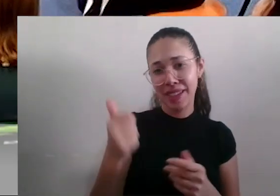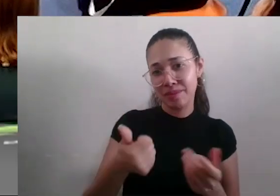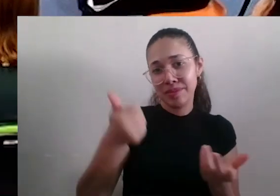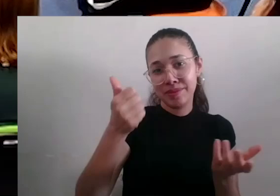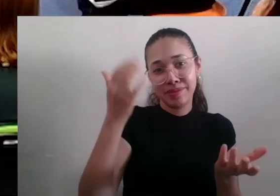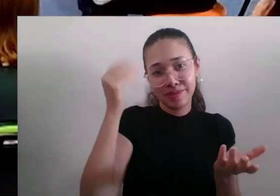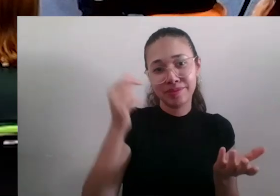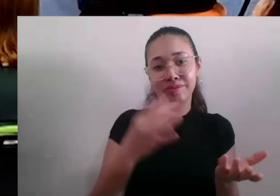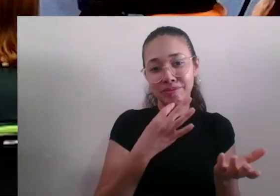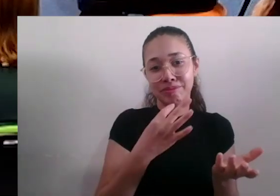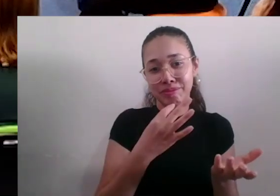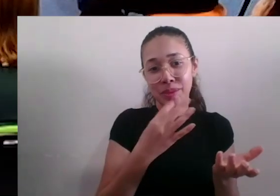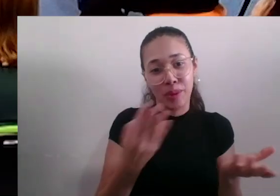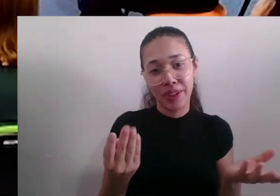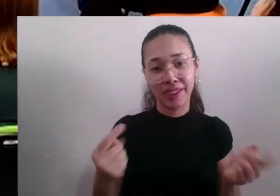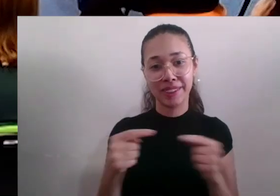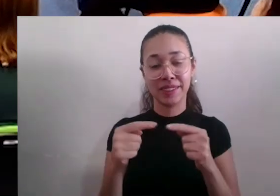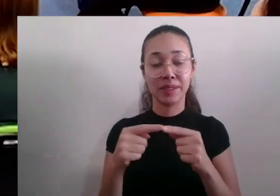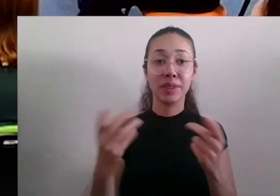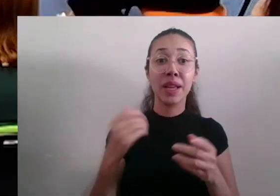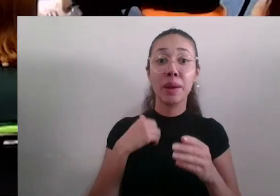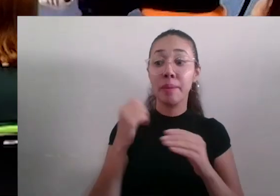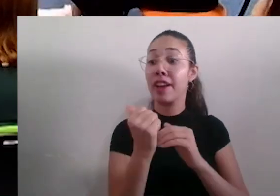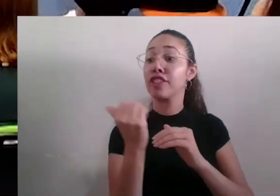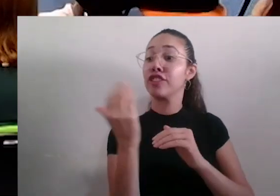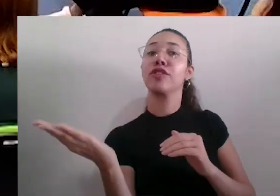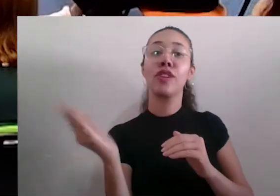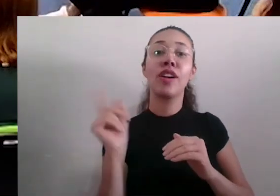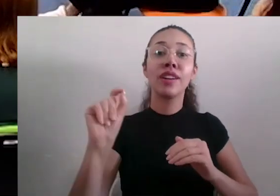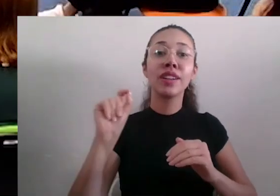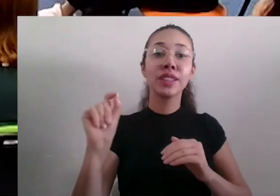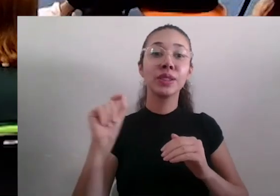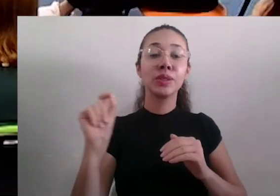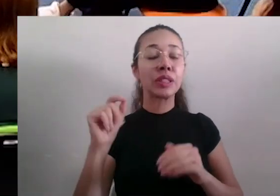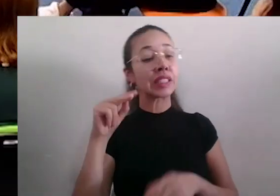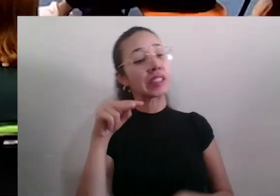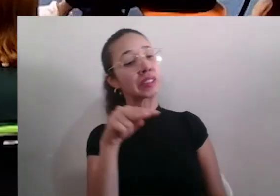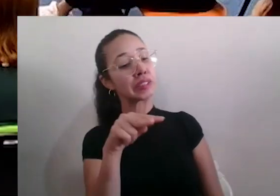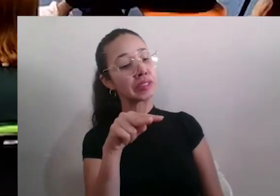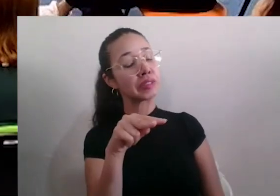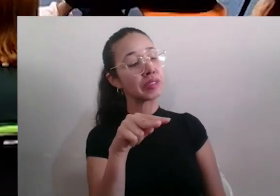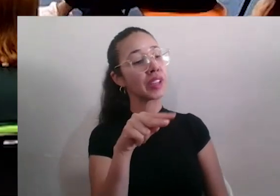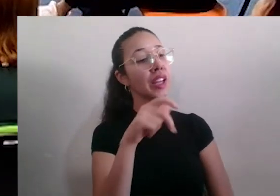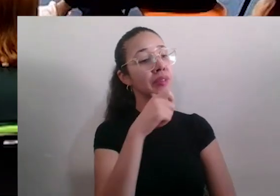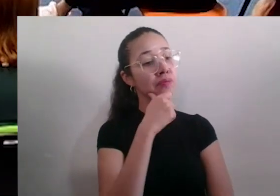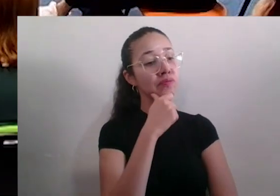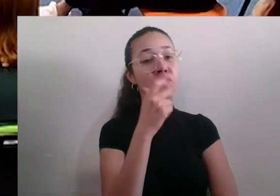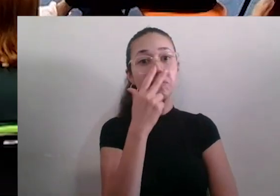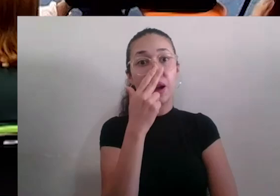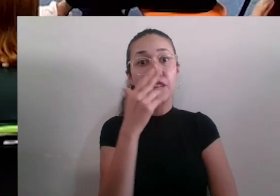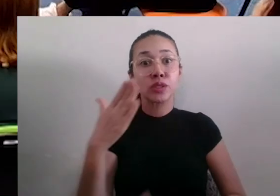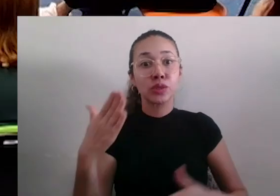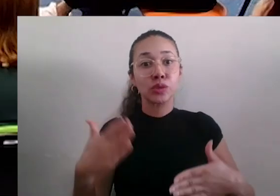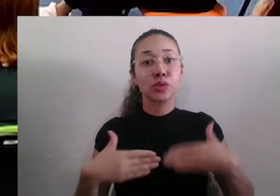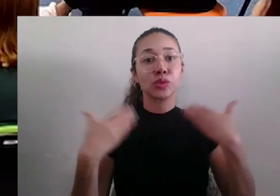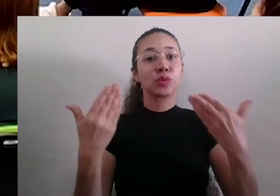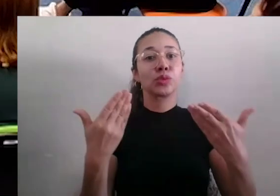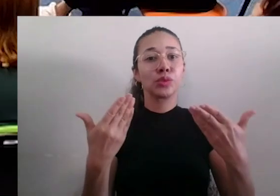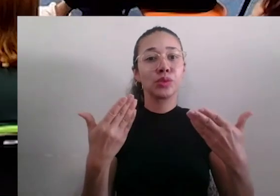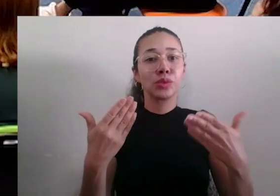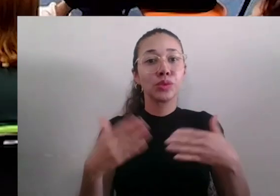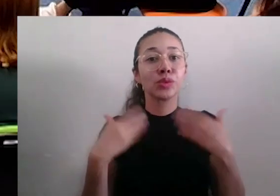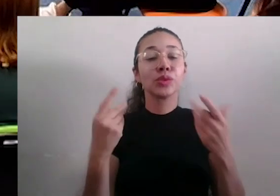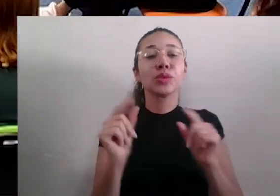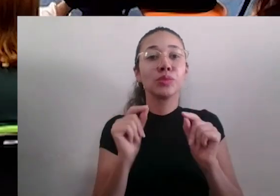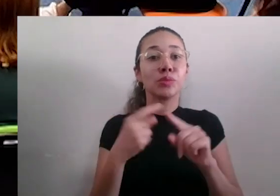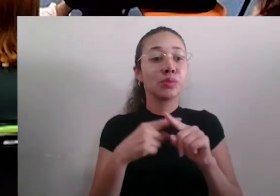caixa preta mesmo e para quem tá de fora é muito é um pouco assustador porque é uma caixa preta que tem um